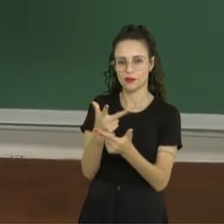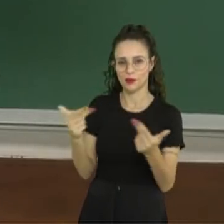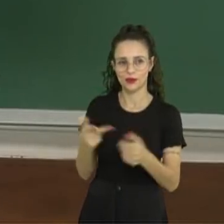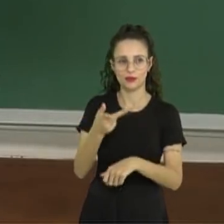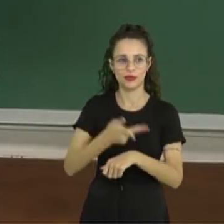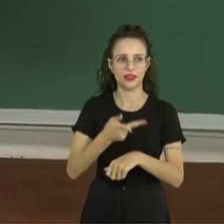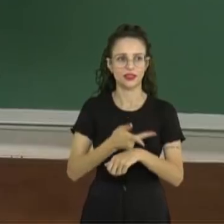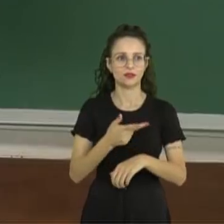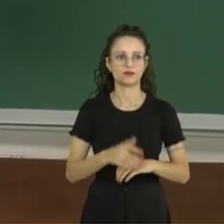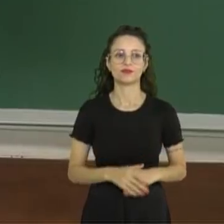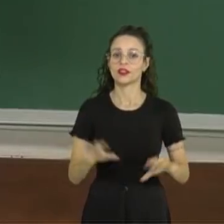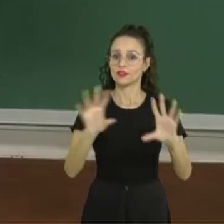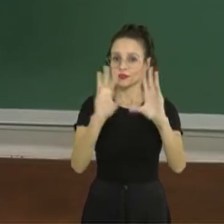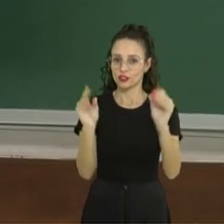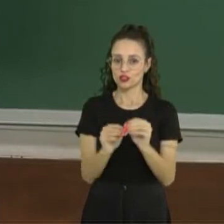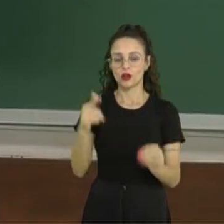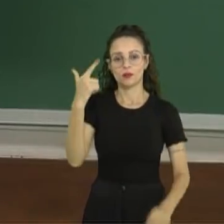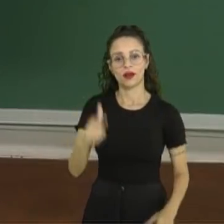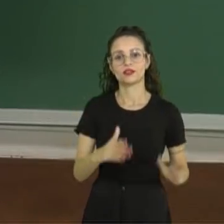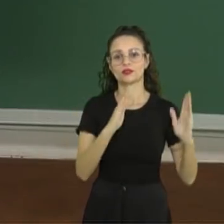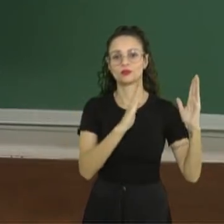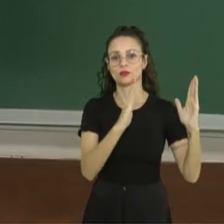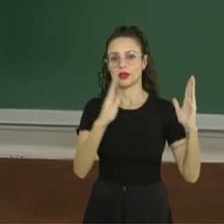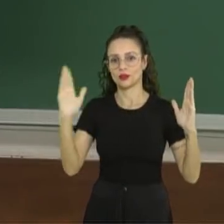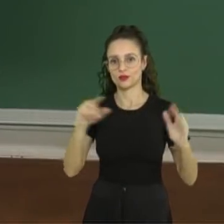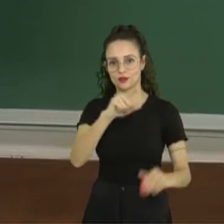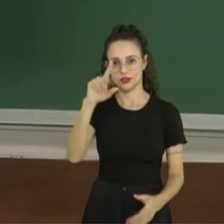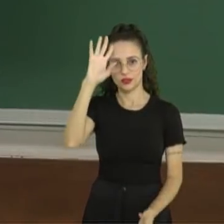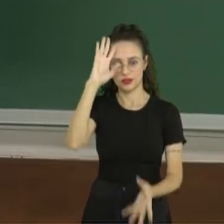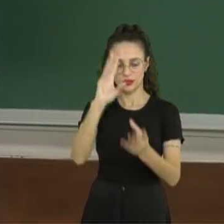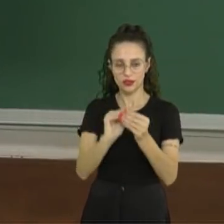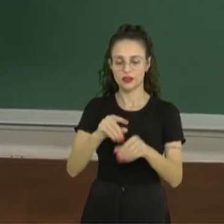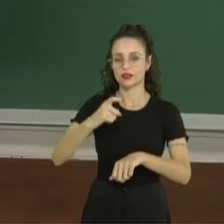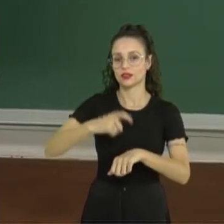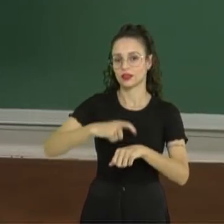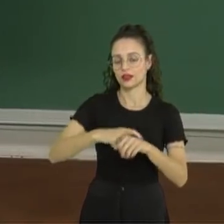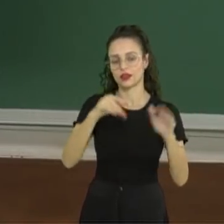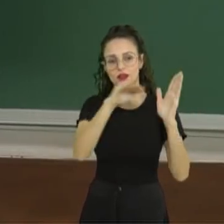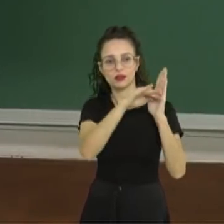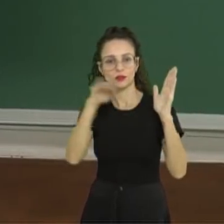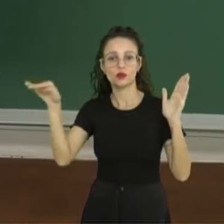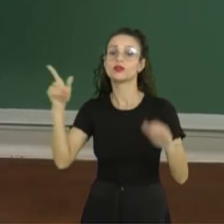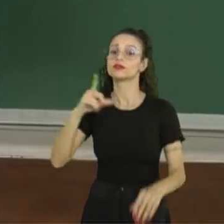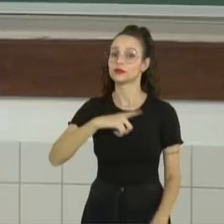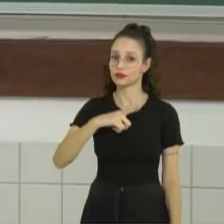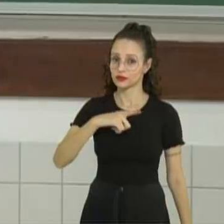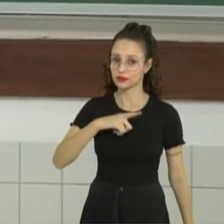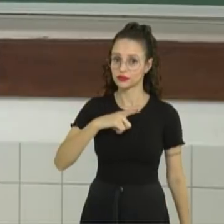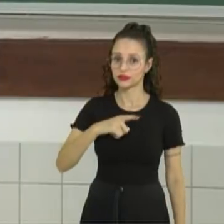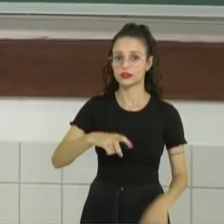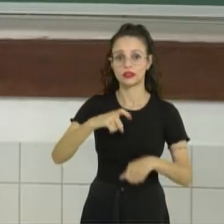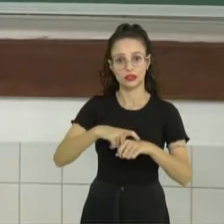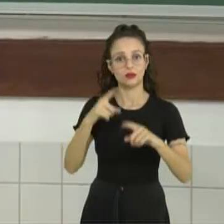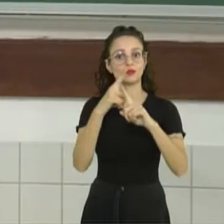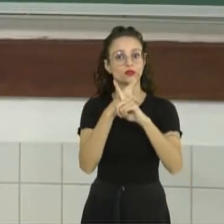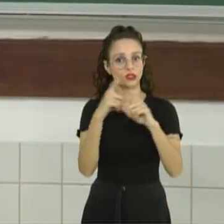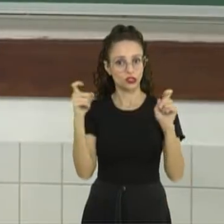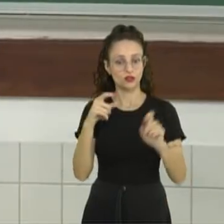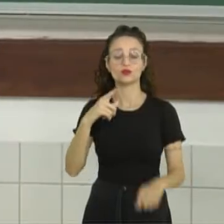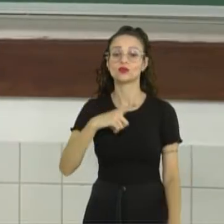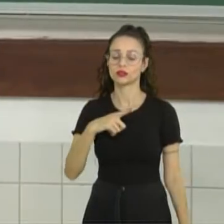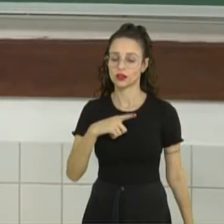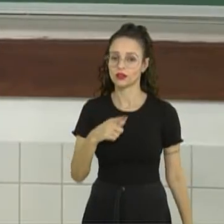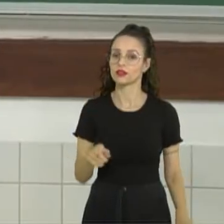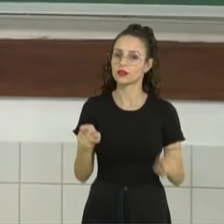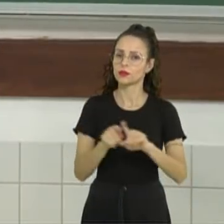lança. Fechou? Mais uma periodização para vocês entenderem, linhas de tempo. Existem também linhas de tempo científica.